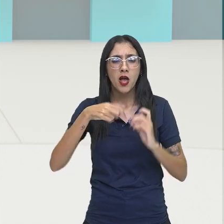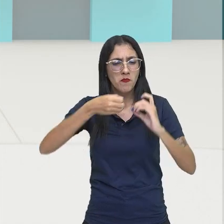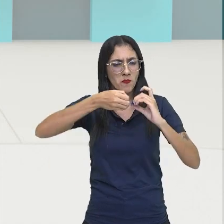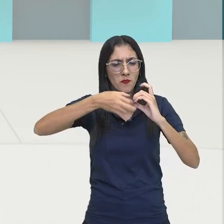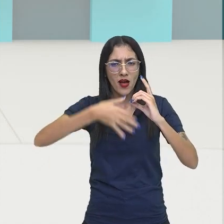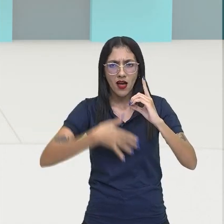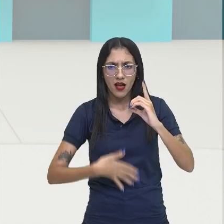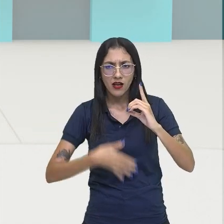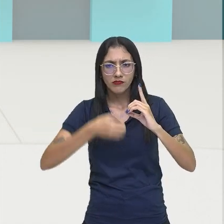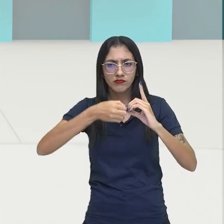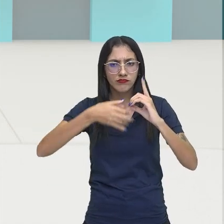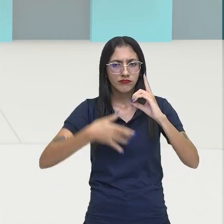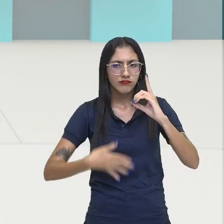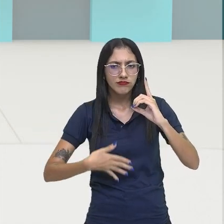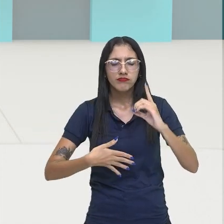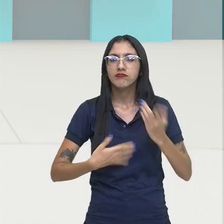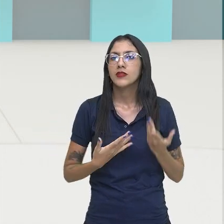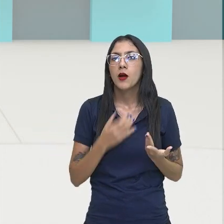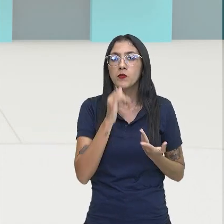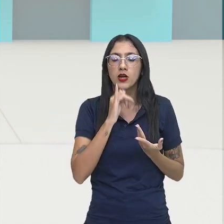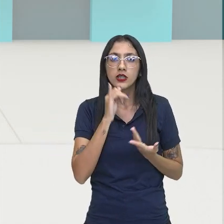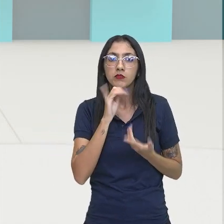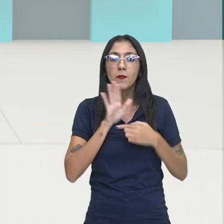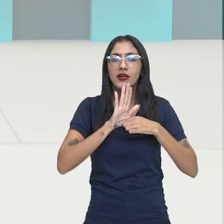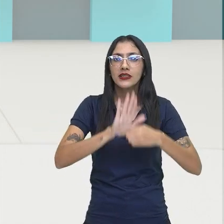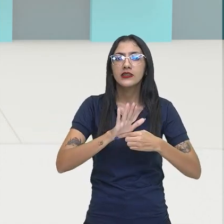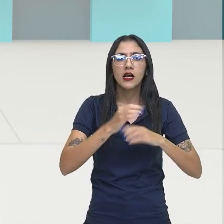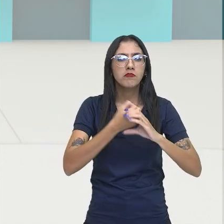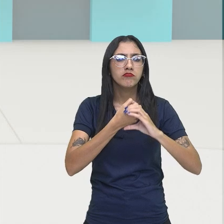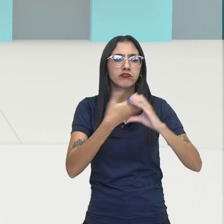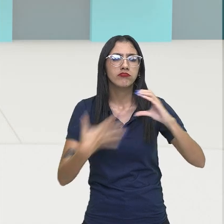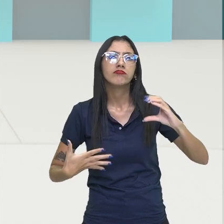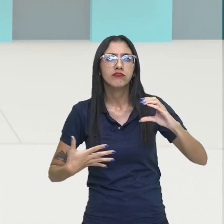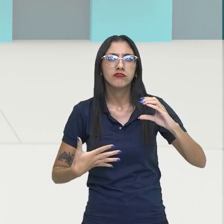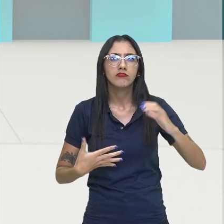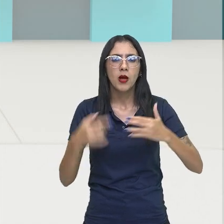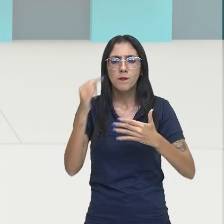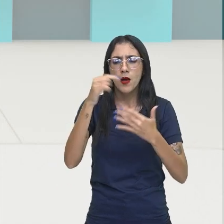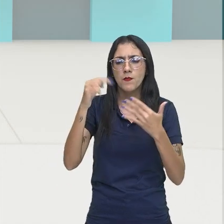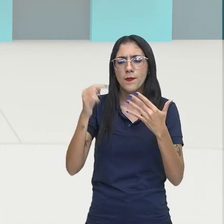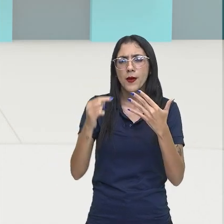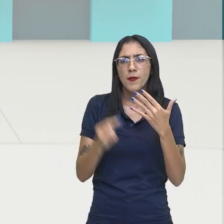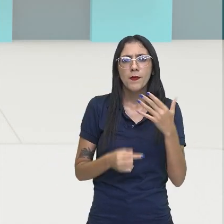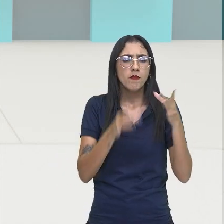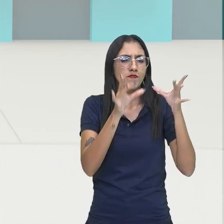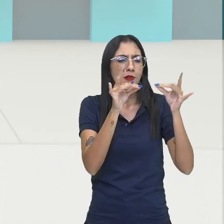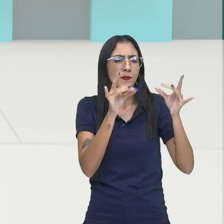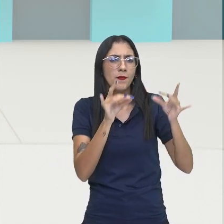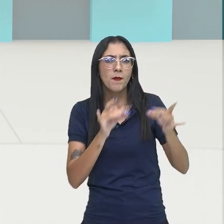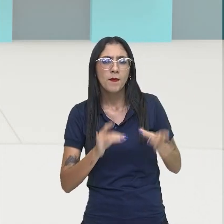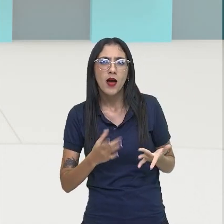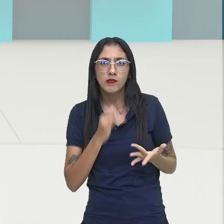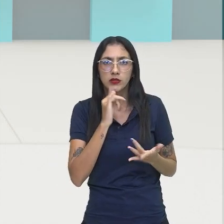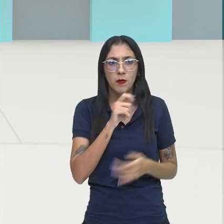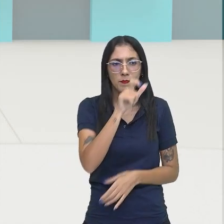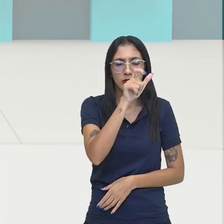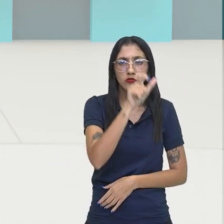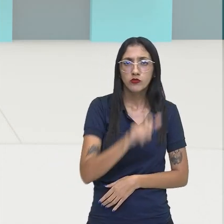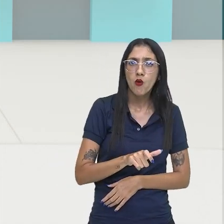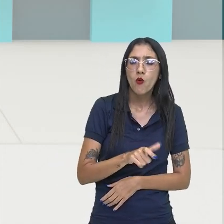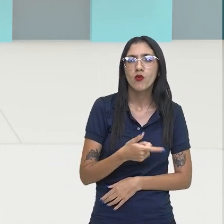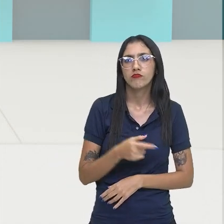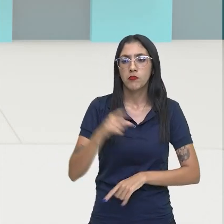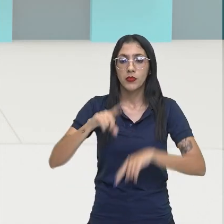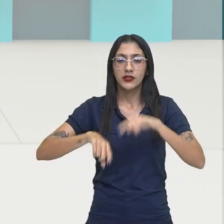você começa a citar as características e de forma detalhada a respeito de uma pessoa, a respeito